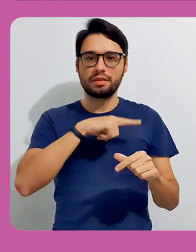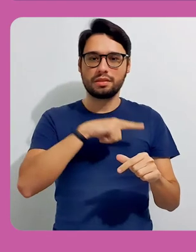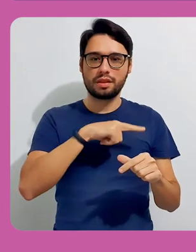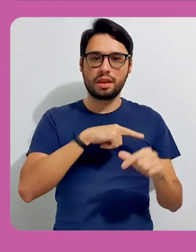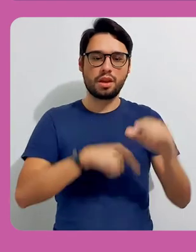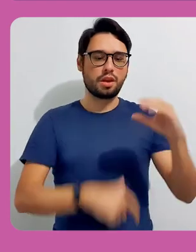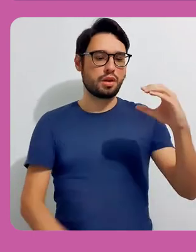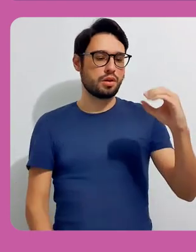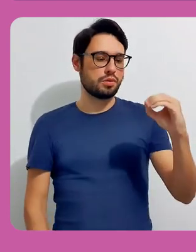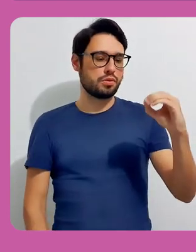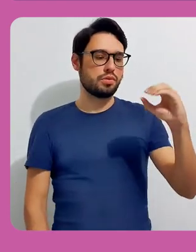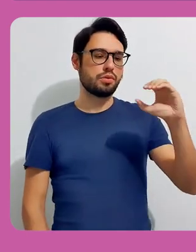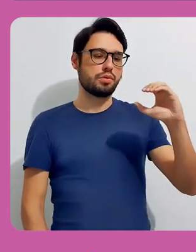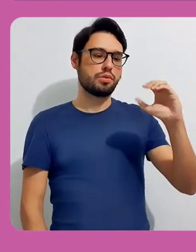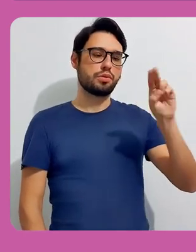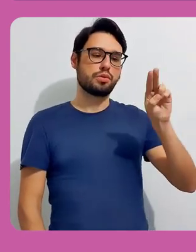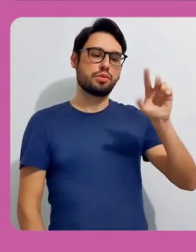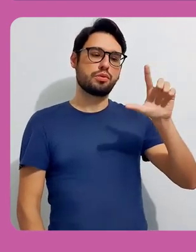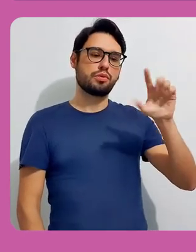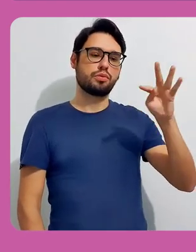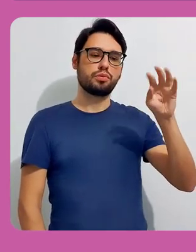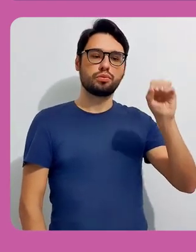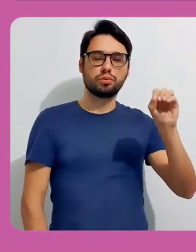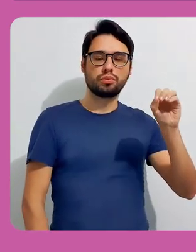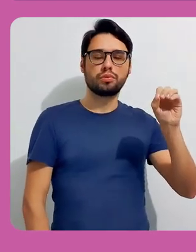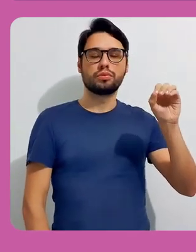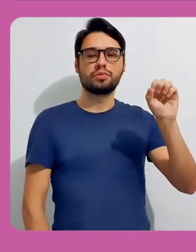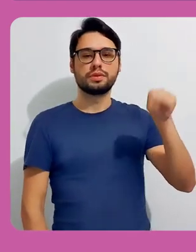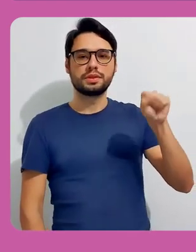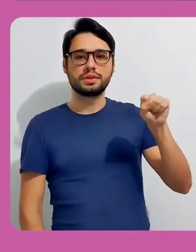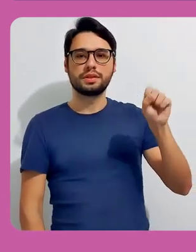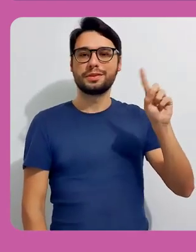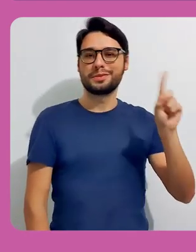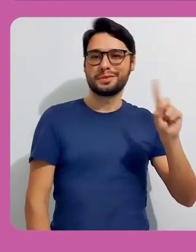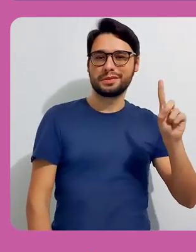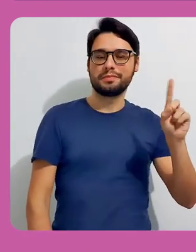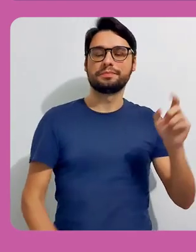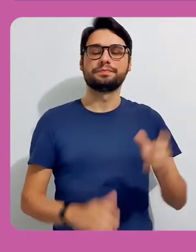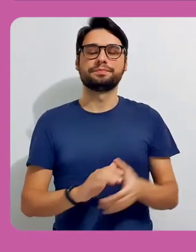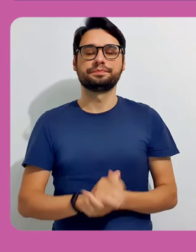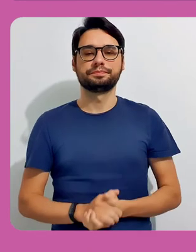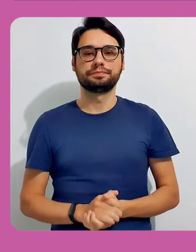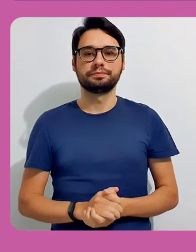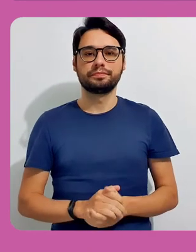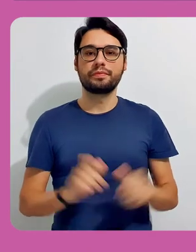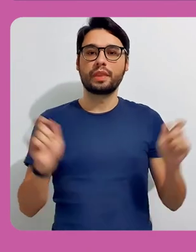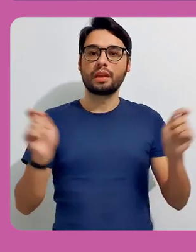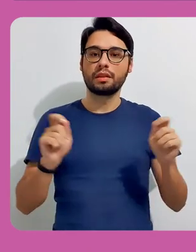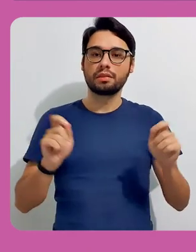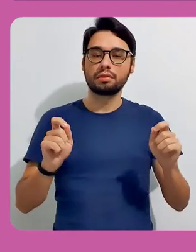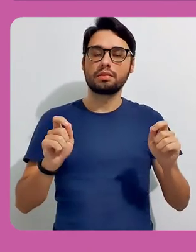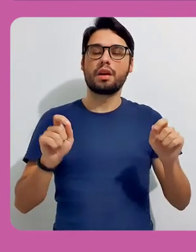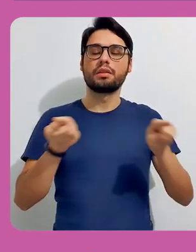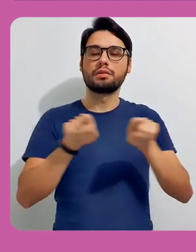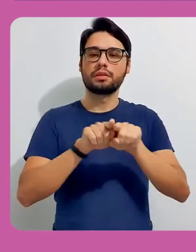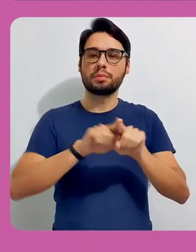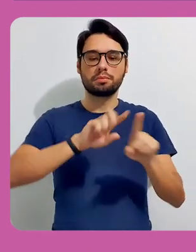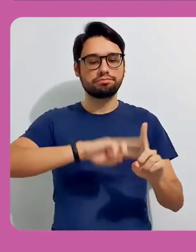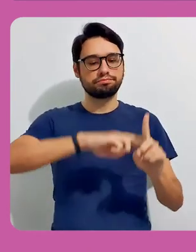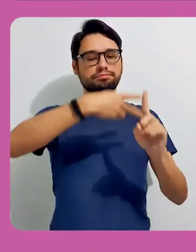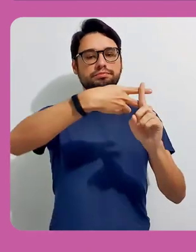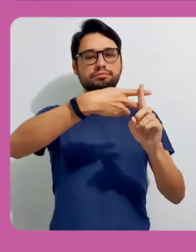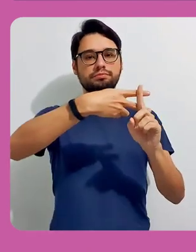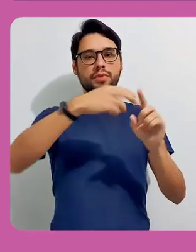ele está é é visível que os alunos você pode duplicar o pode mudar os